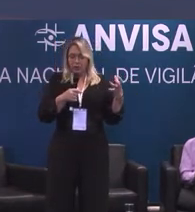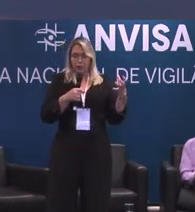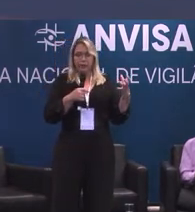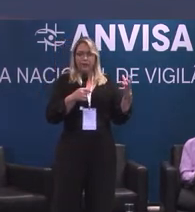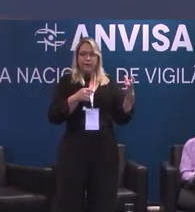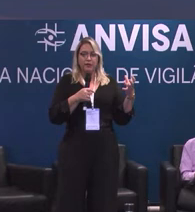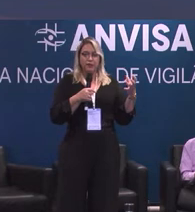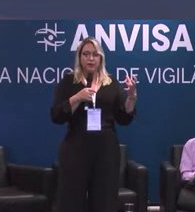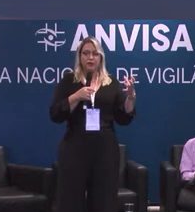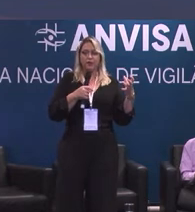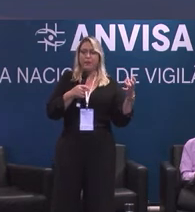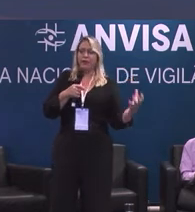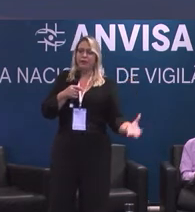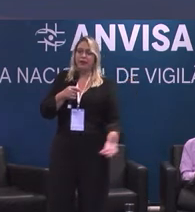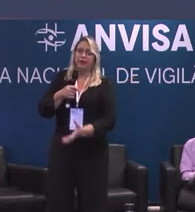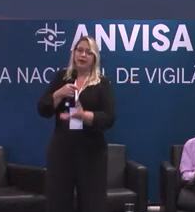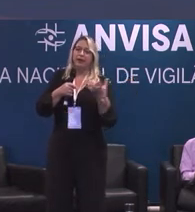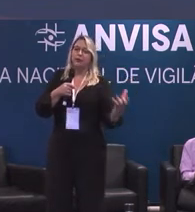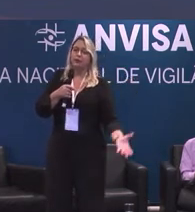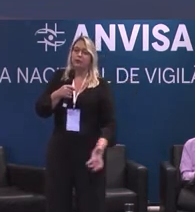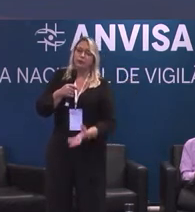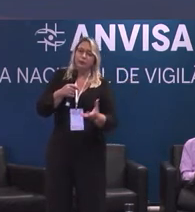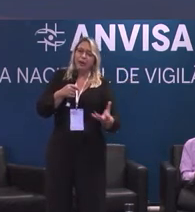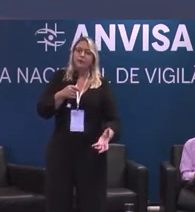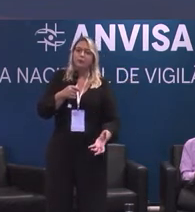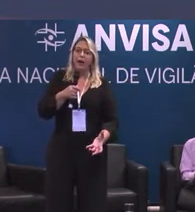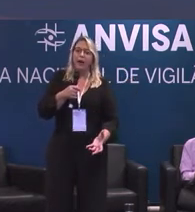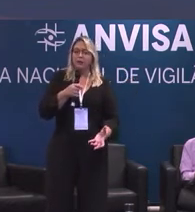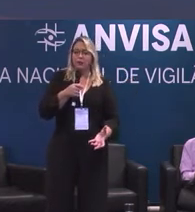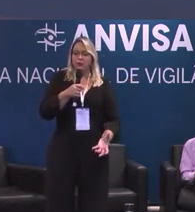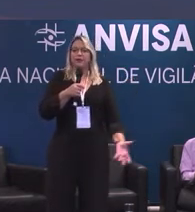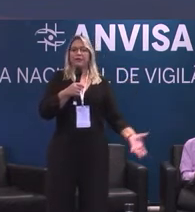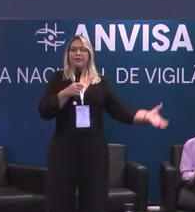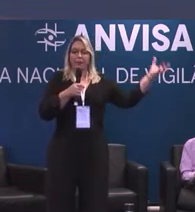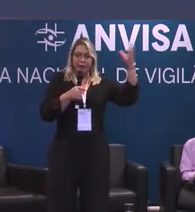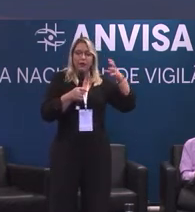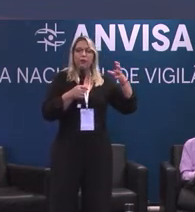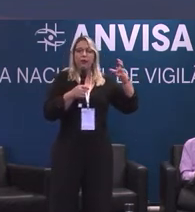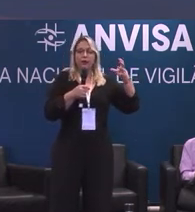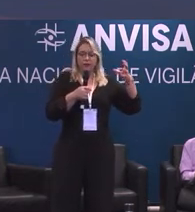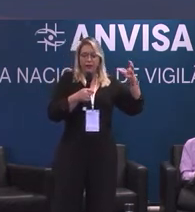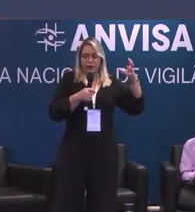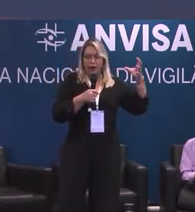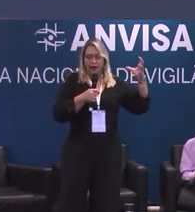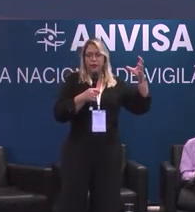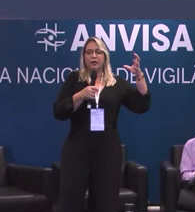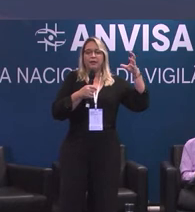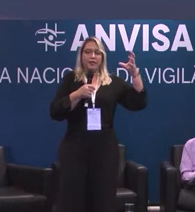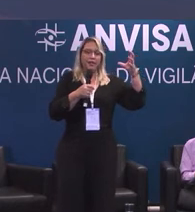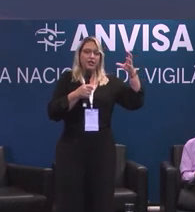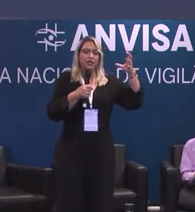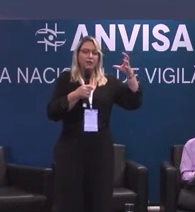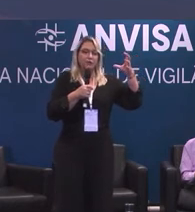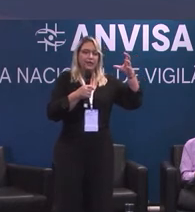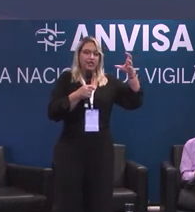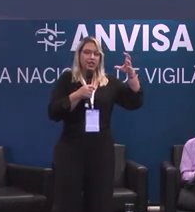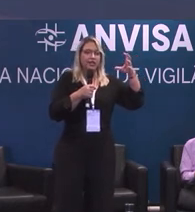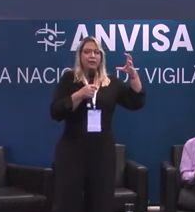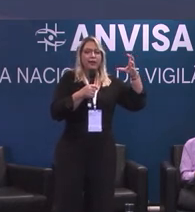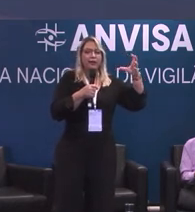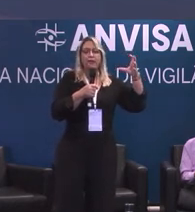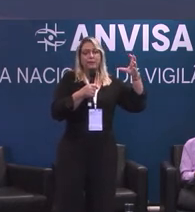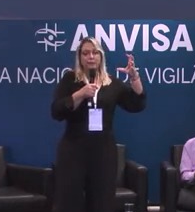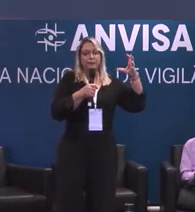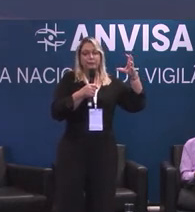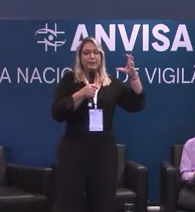estimular os riscos. Né? Você não vai partir do mais básico, você vai partir do que, de fato, seja aquilo que é a